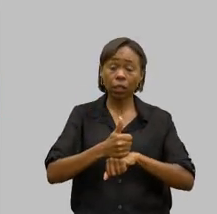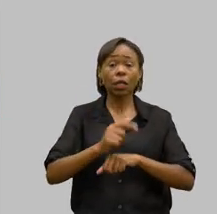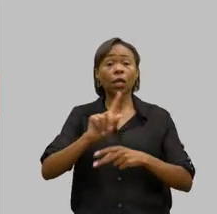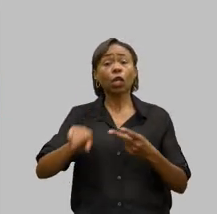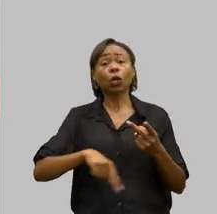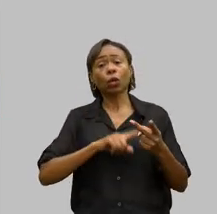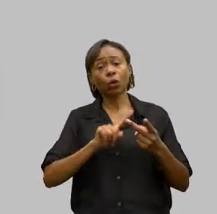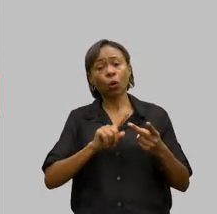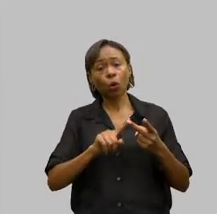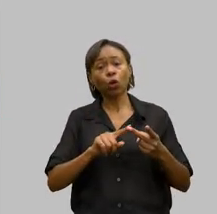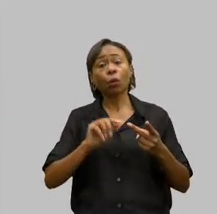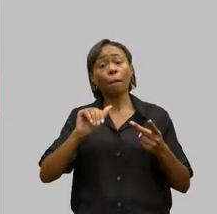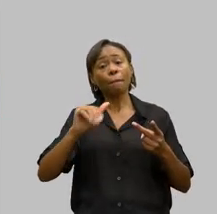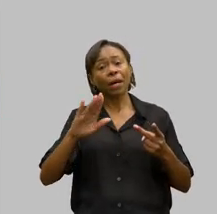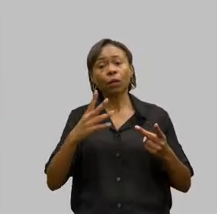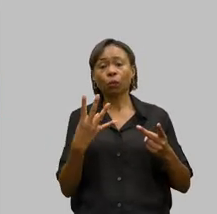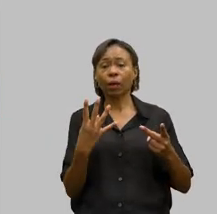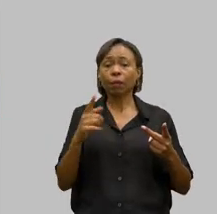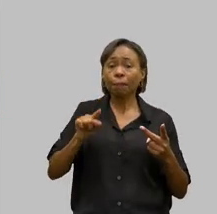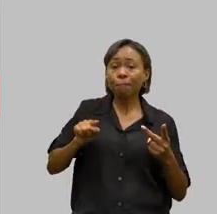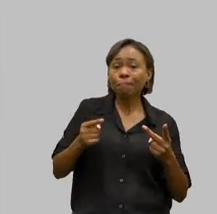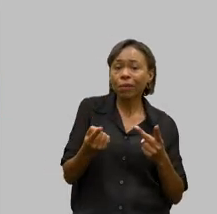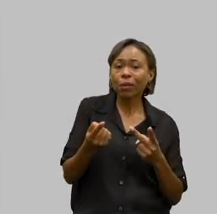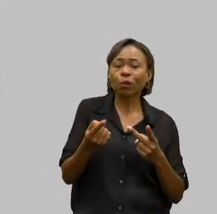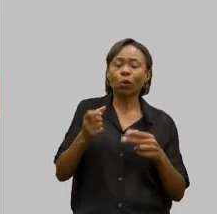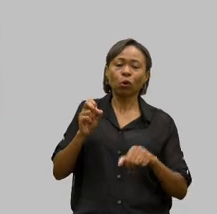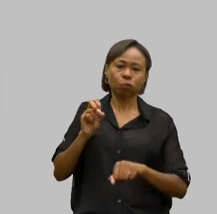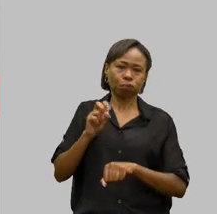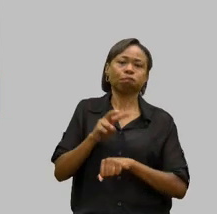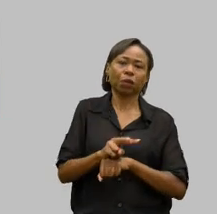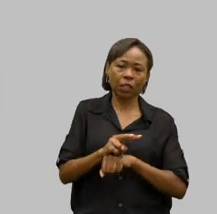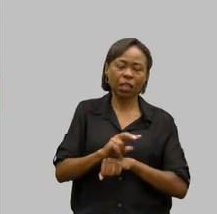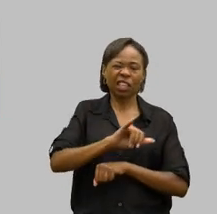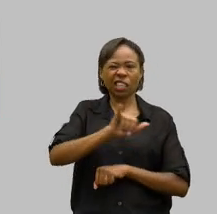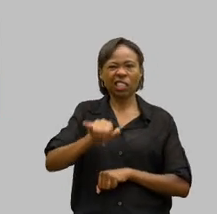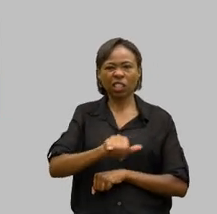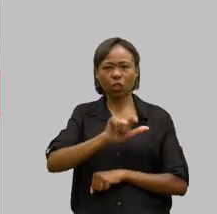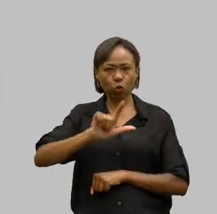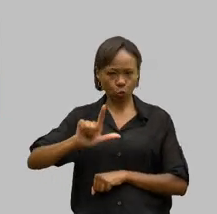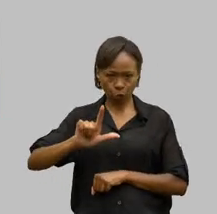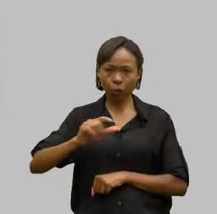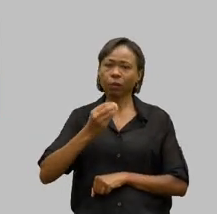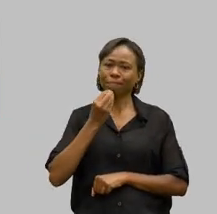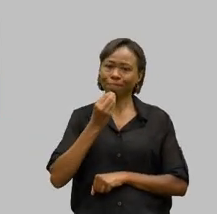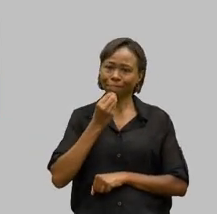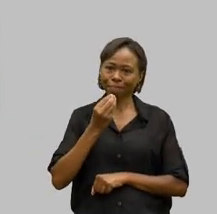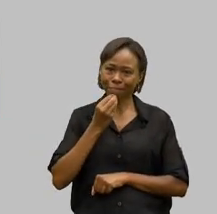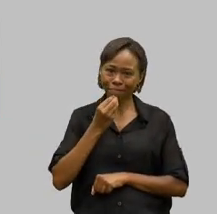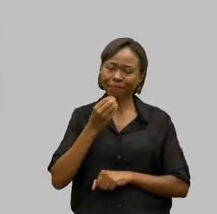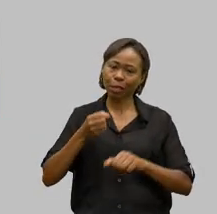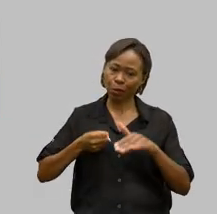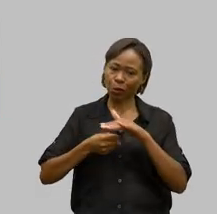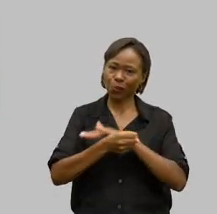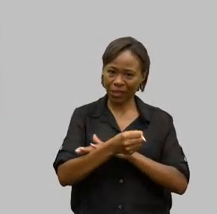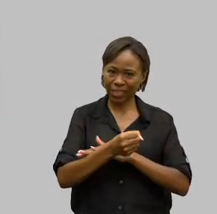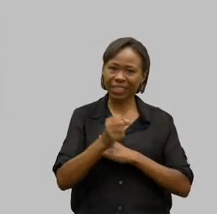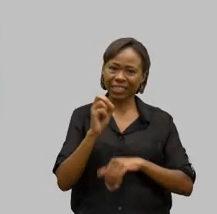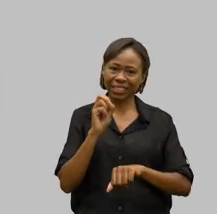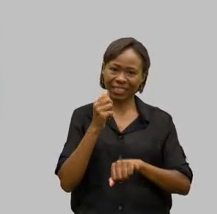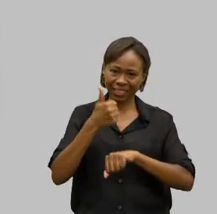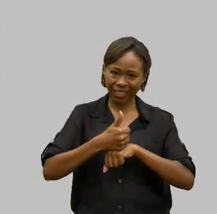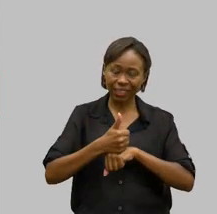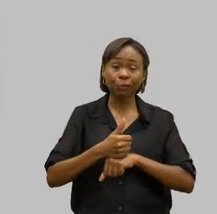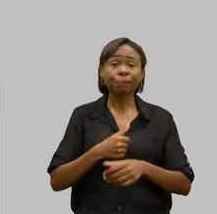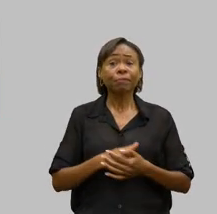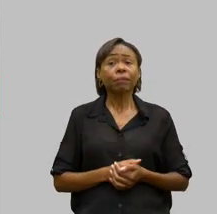4 mil servidores, que, em julho, a nossa perspectiva é que, em julho, a gente faça a nomeação desses servidores. E já trago